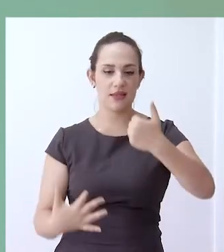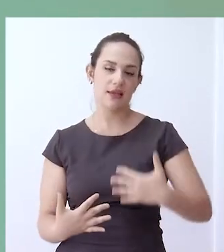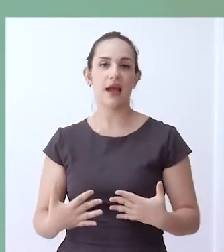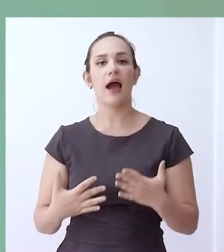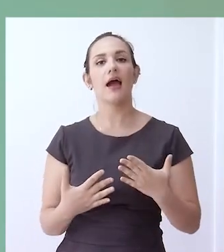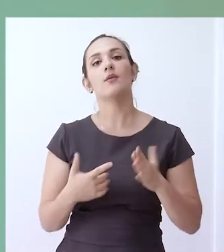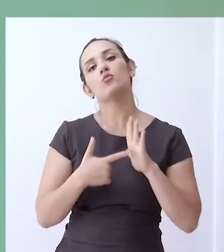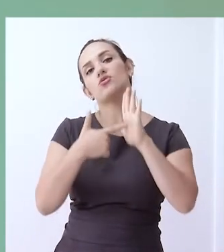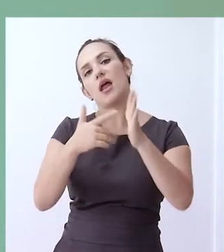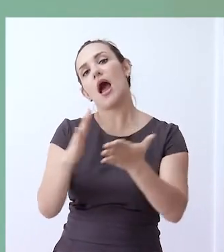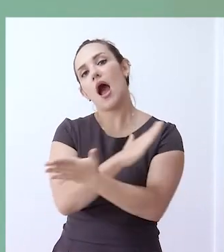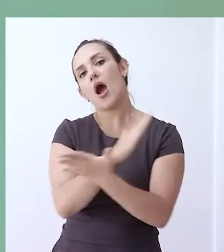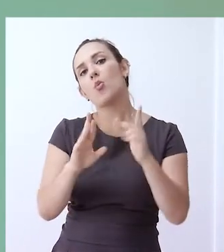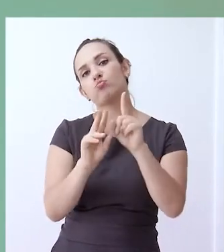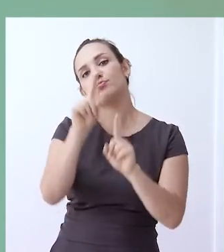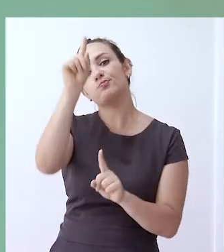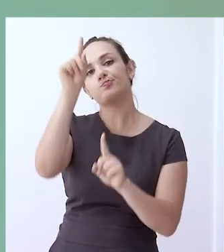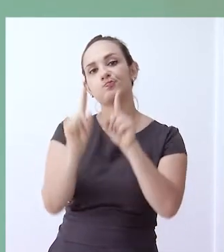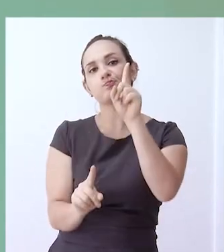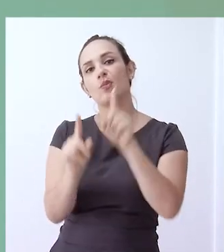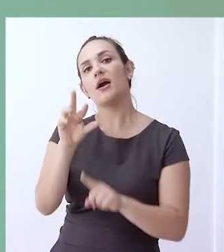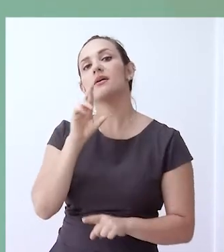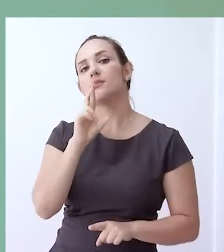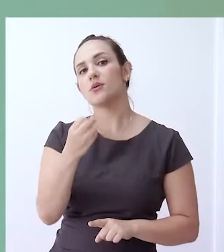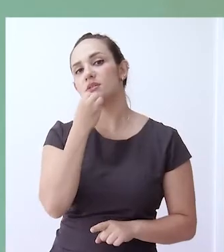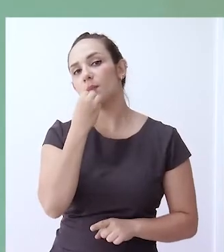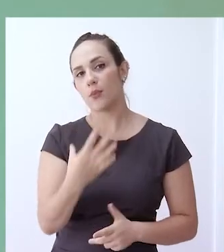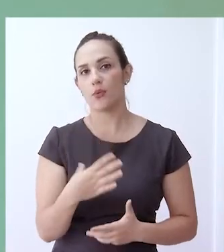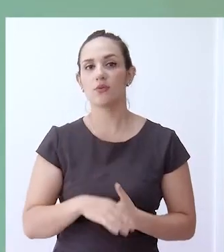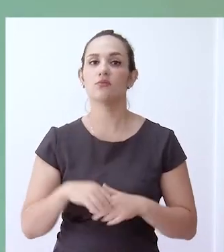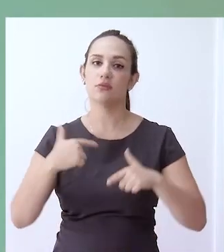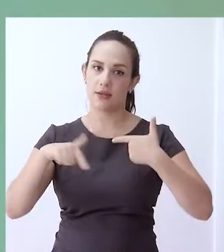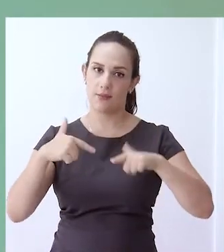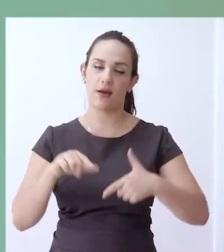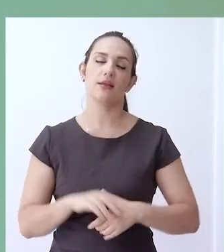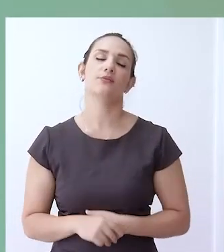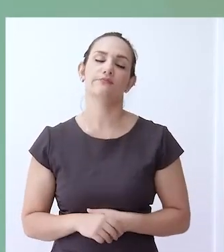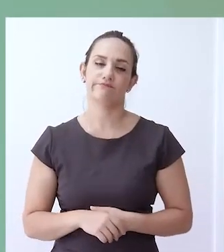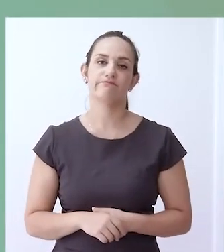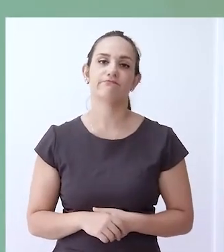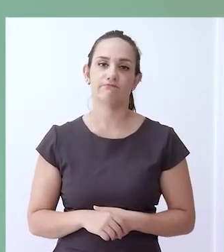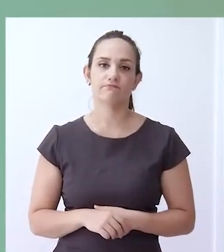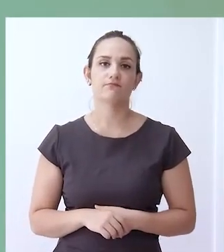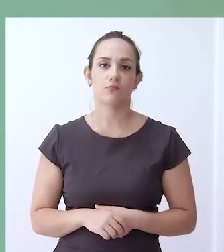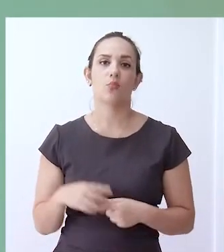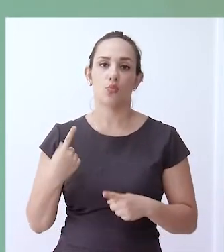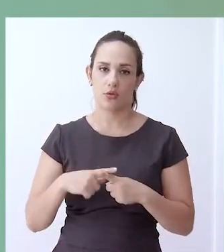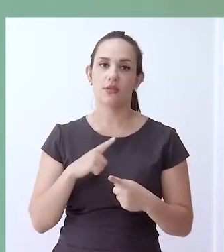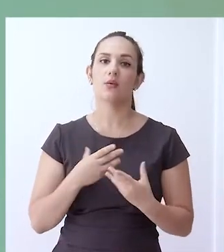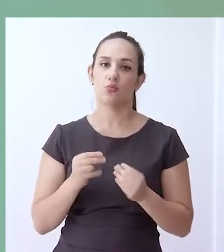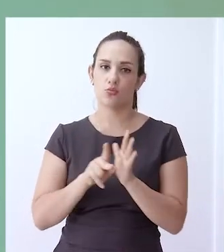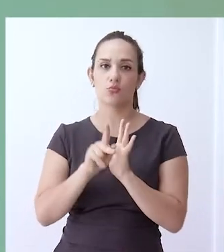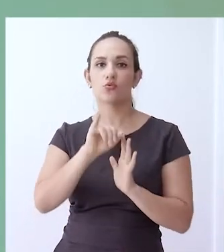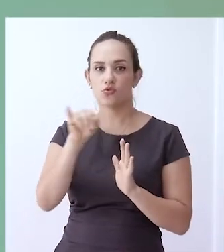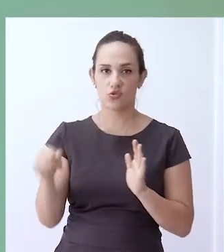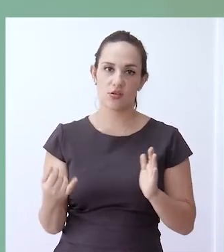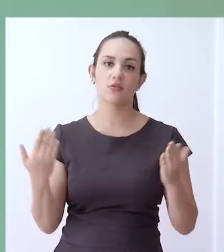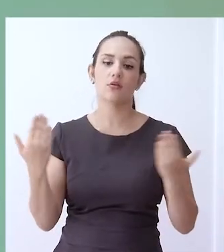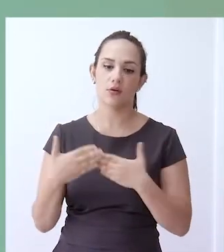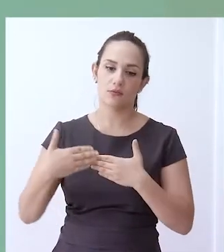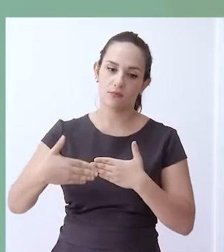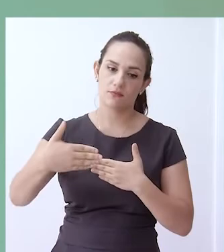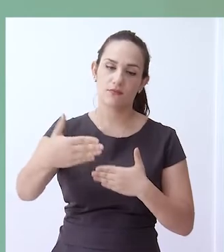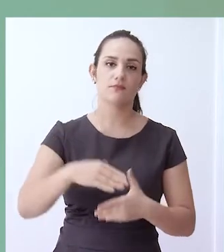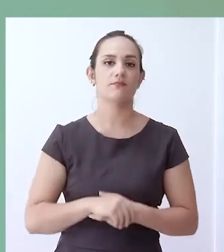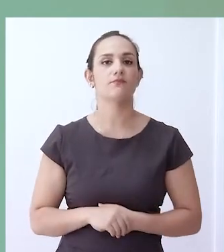próxima oportunidade, já trazer alguns resultados aqui para o programa desse novo núcleo, desses projetos que a gente